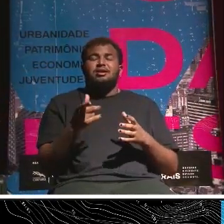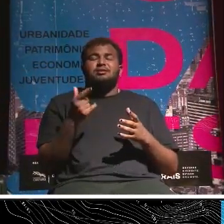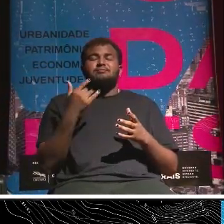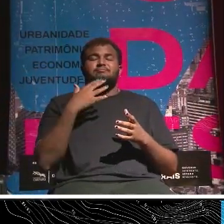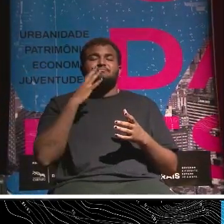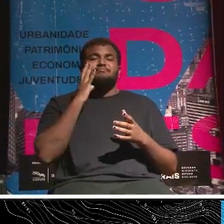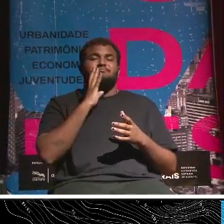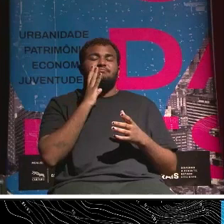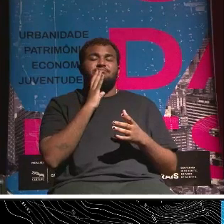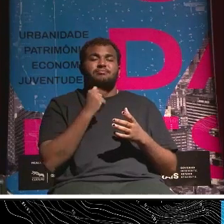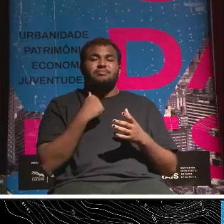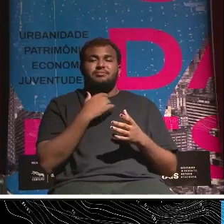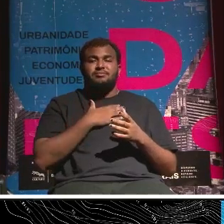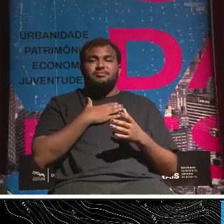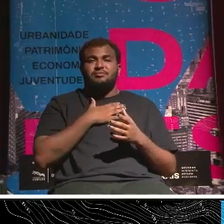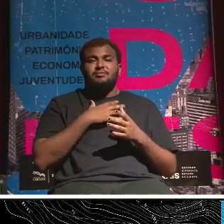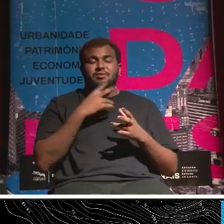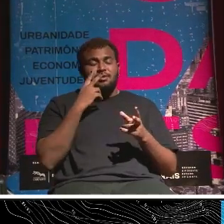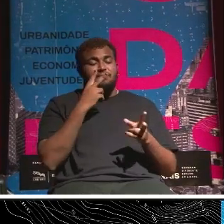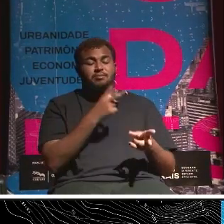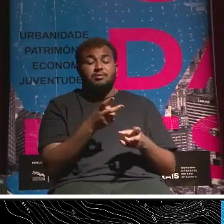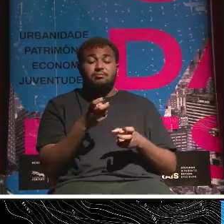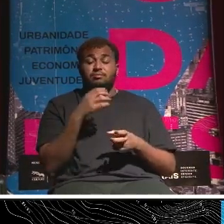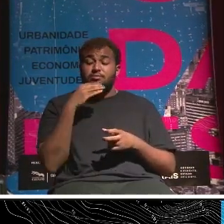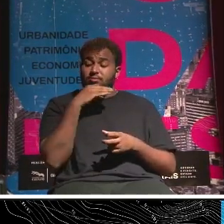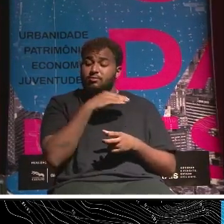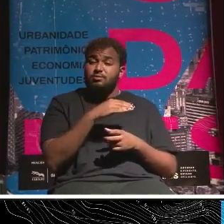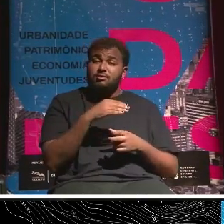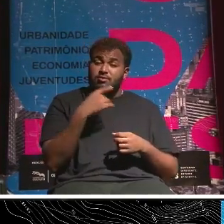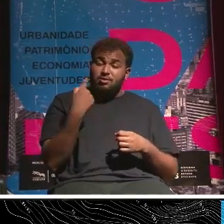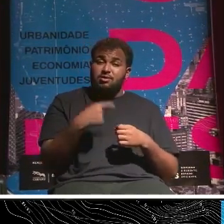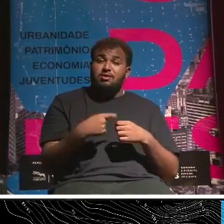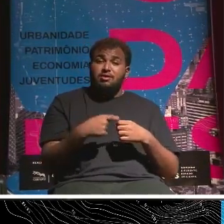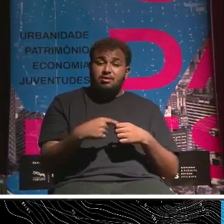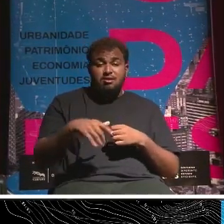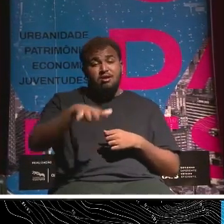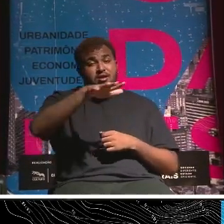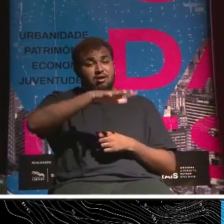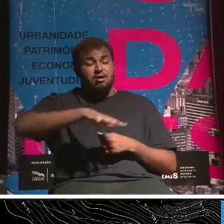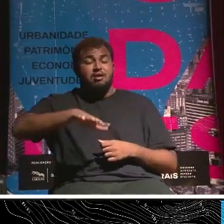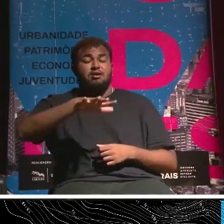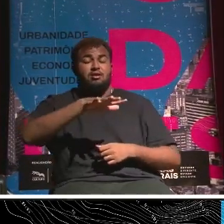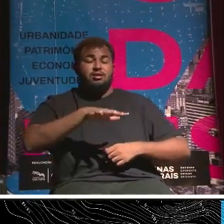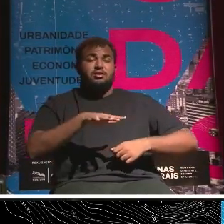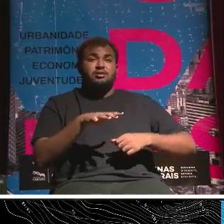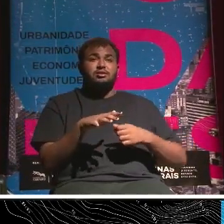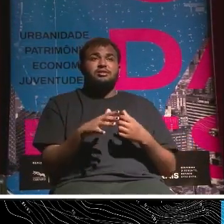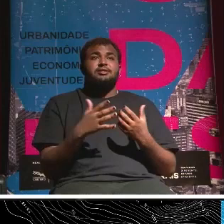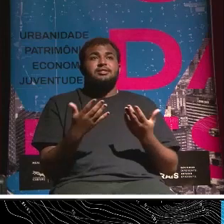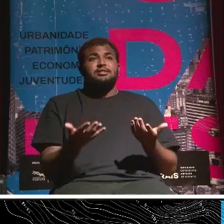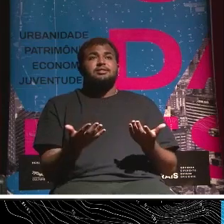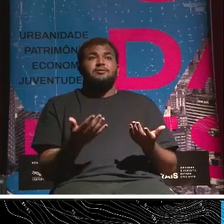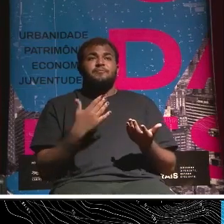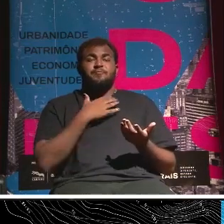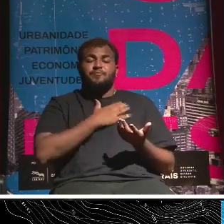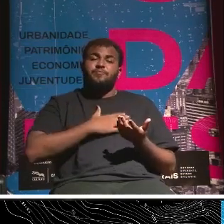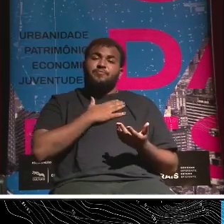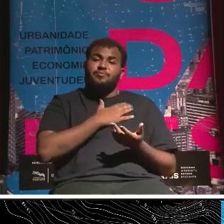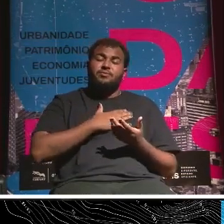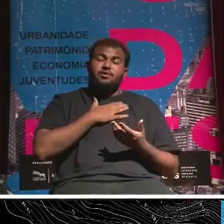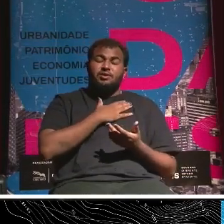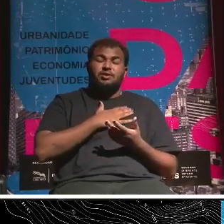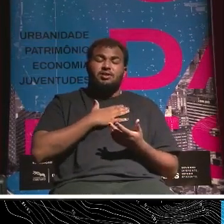uma pessoa que pesquisava as perspectivas da cidade, de territorialidade, territorialização. Então, tive o prazer de ministrar